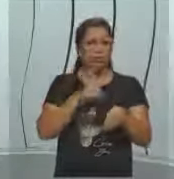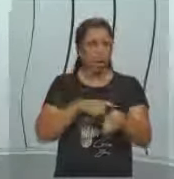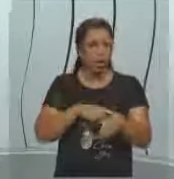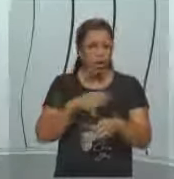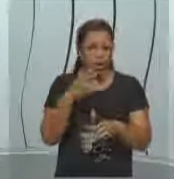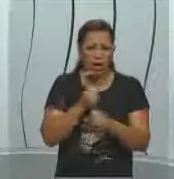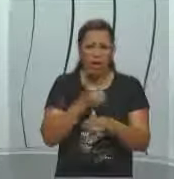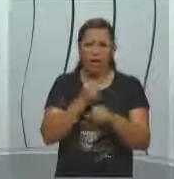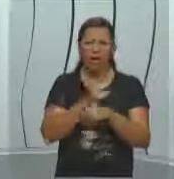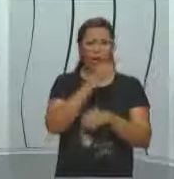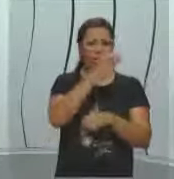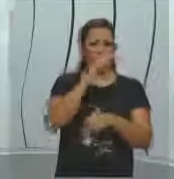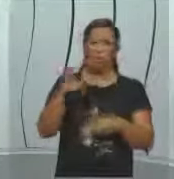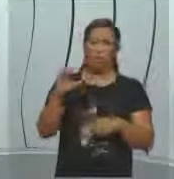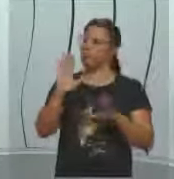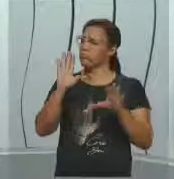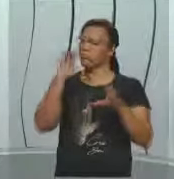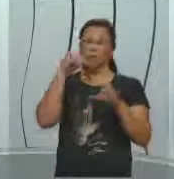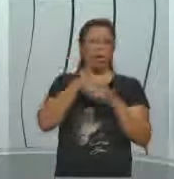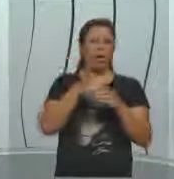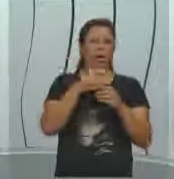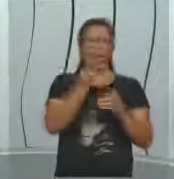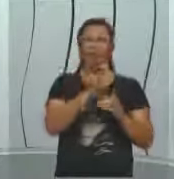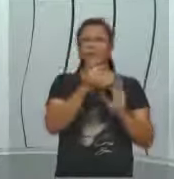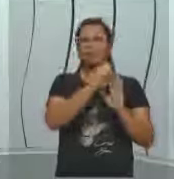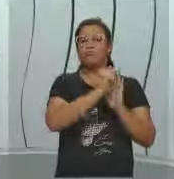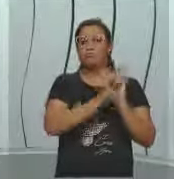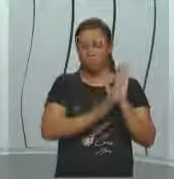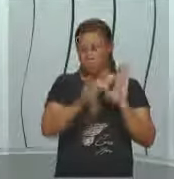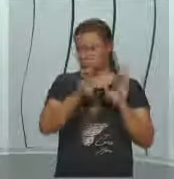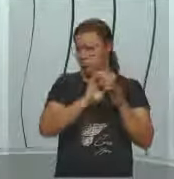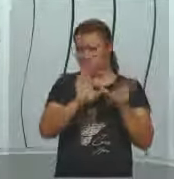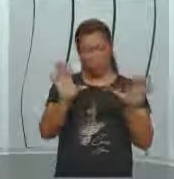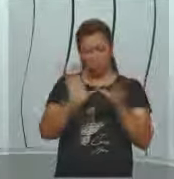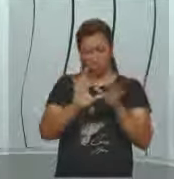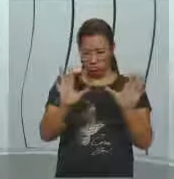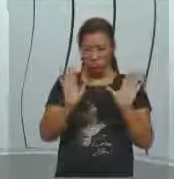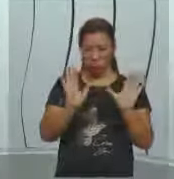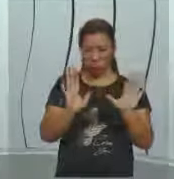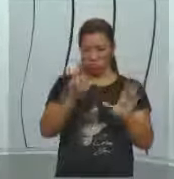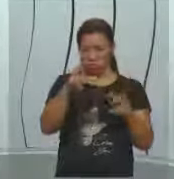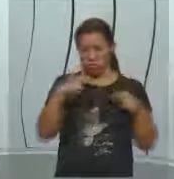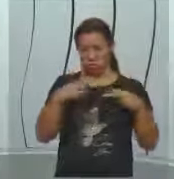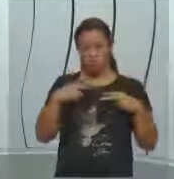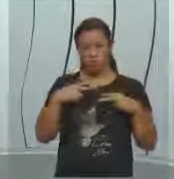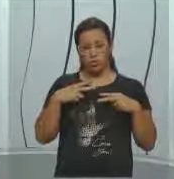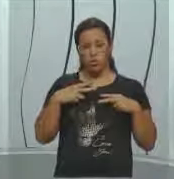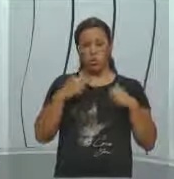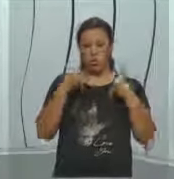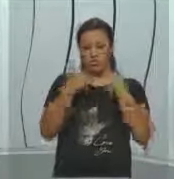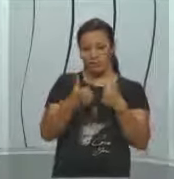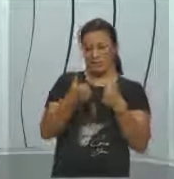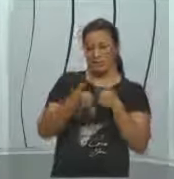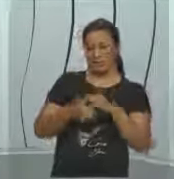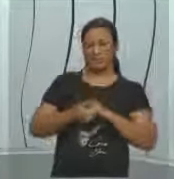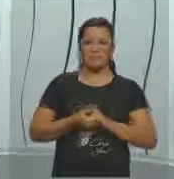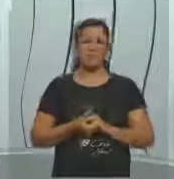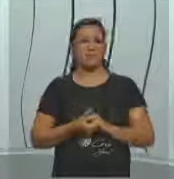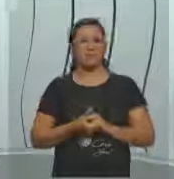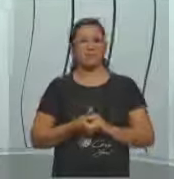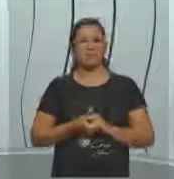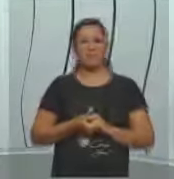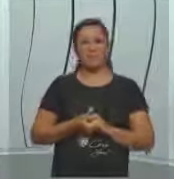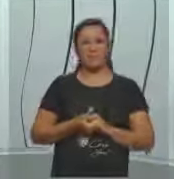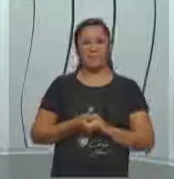calcular corrente. Claro, dentro de cada exercício você vai ter as suas particularidades, beleza?